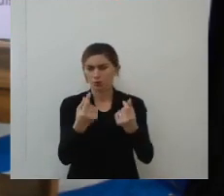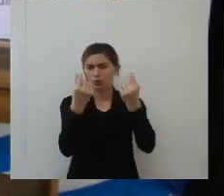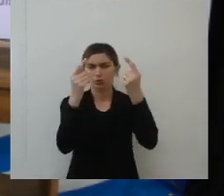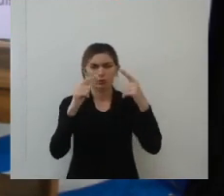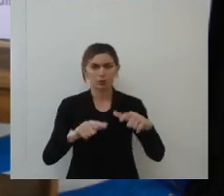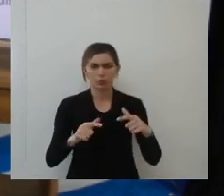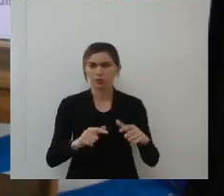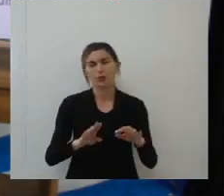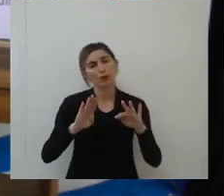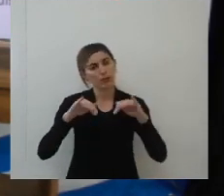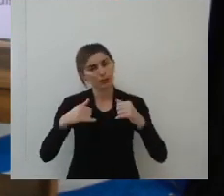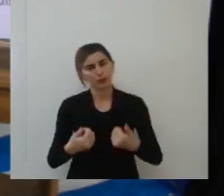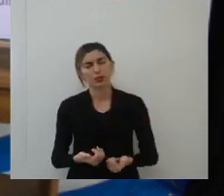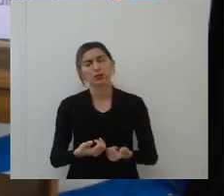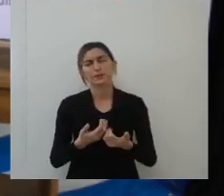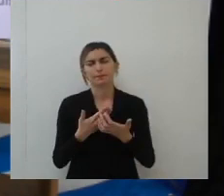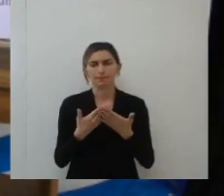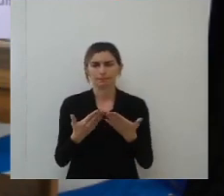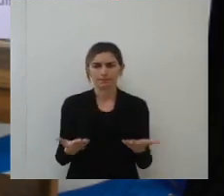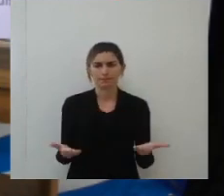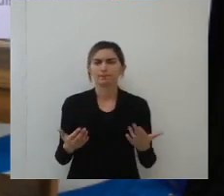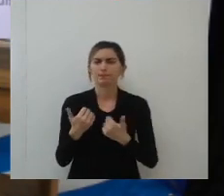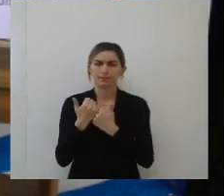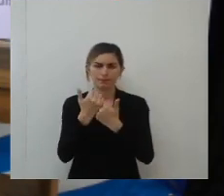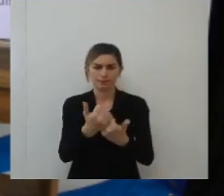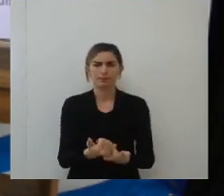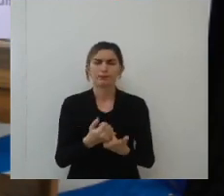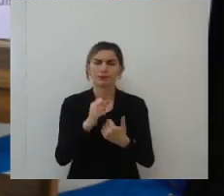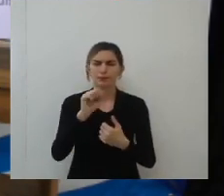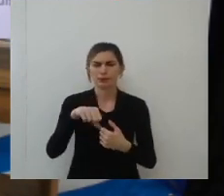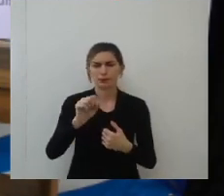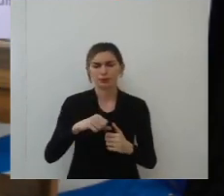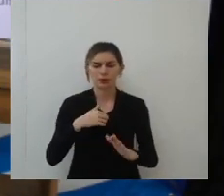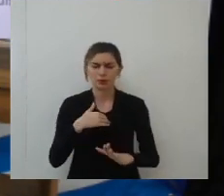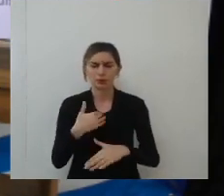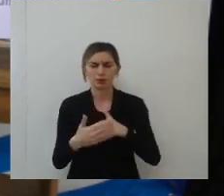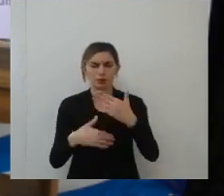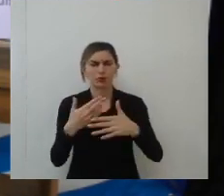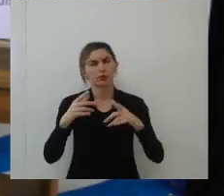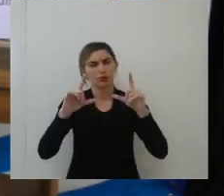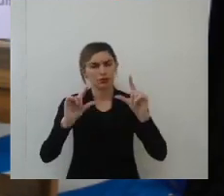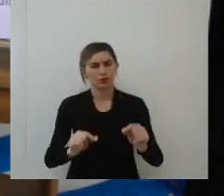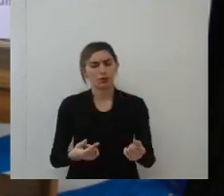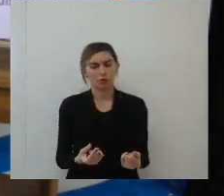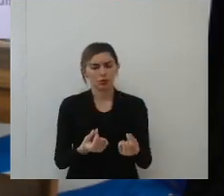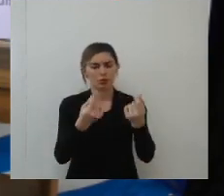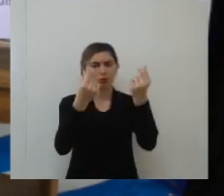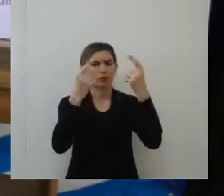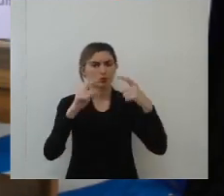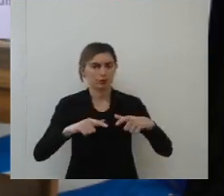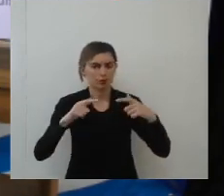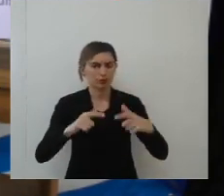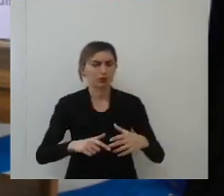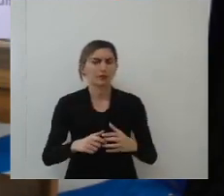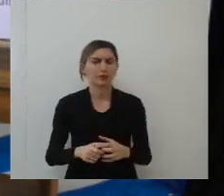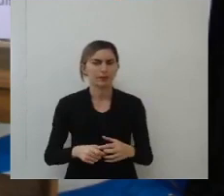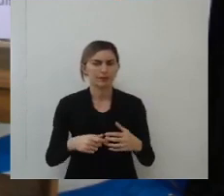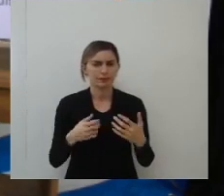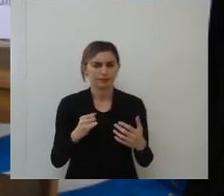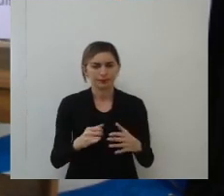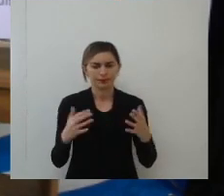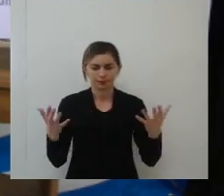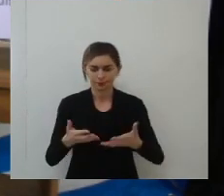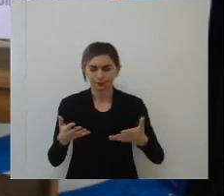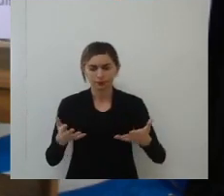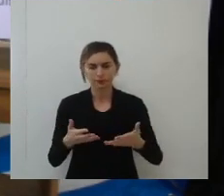local? Bem, isso representa, sim, um processo de redução da economia local, tá?